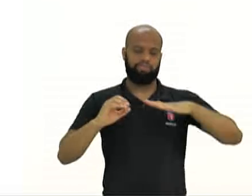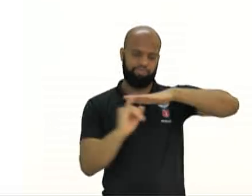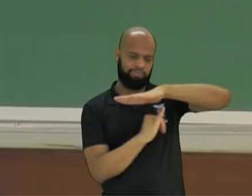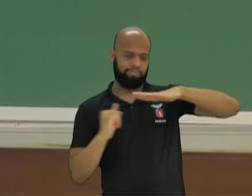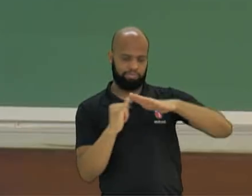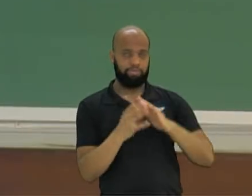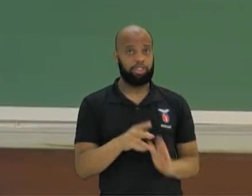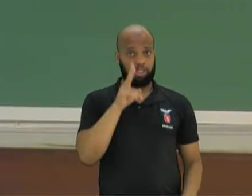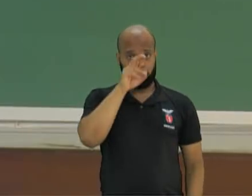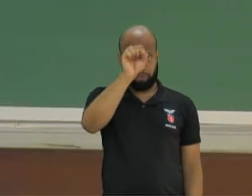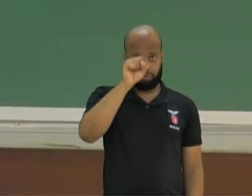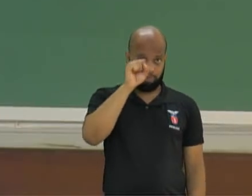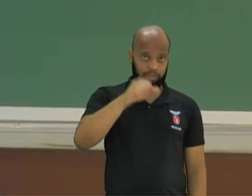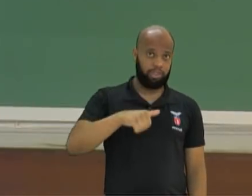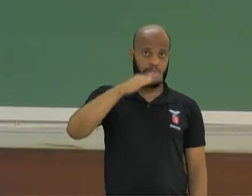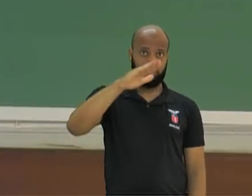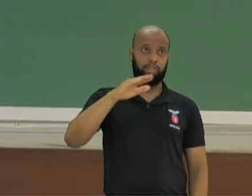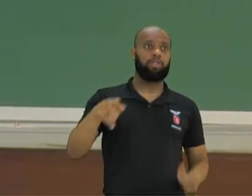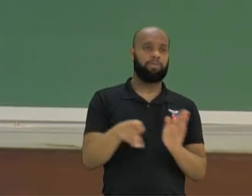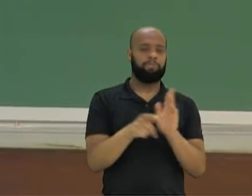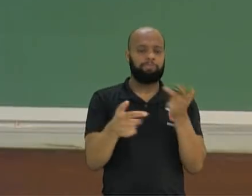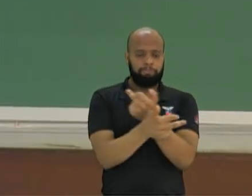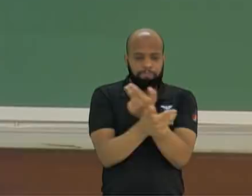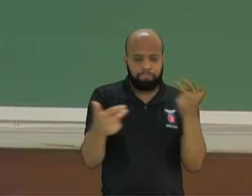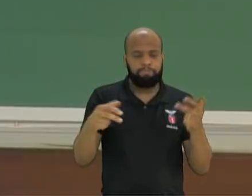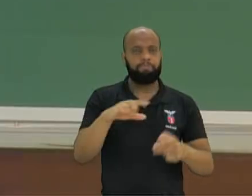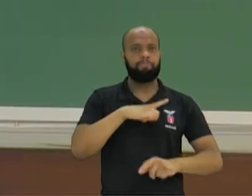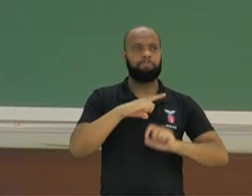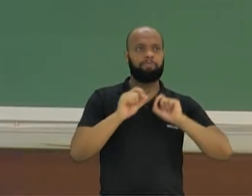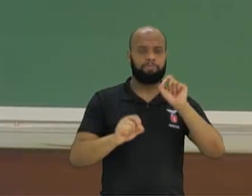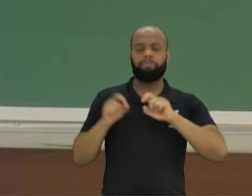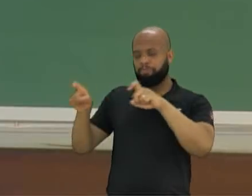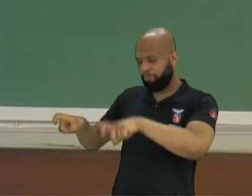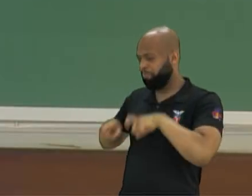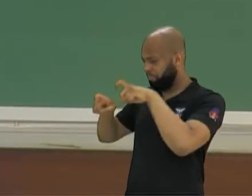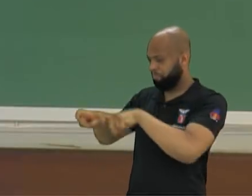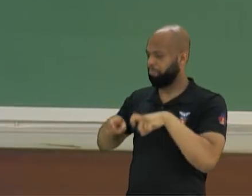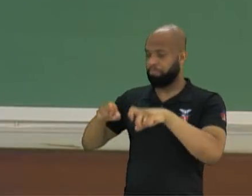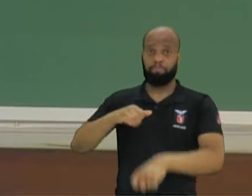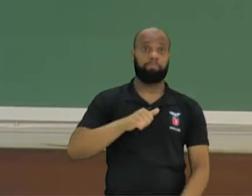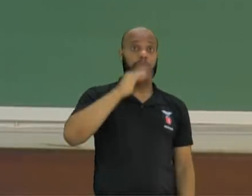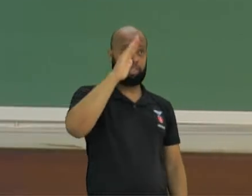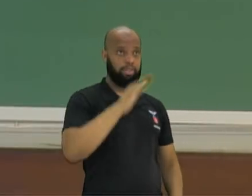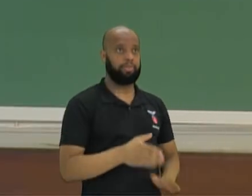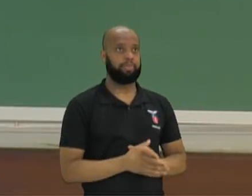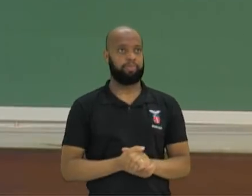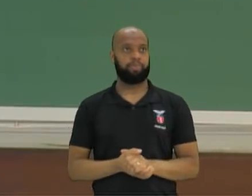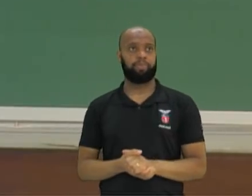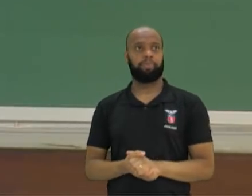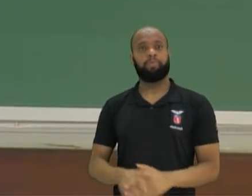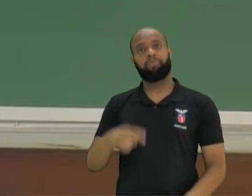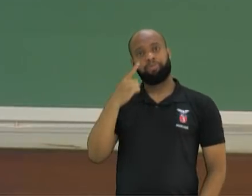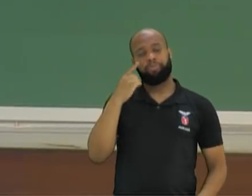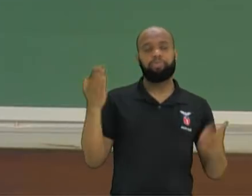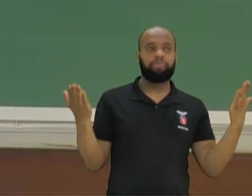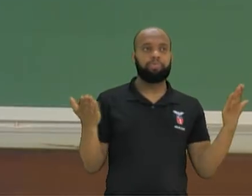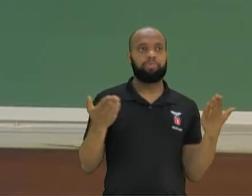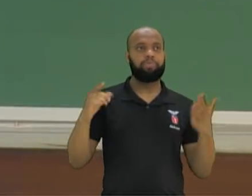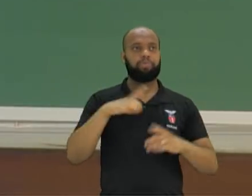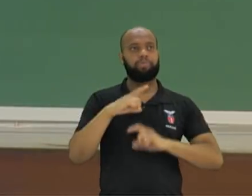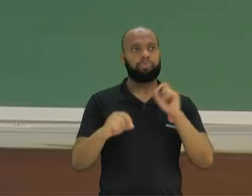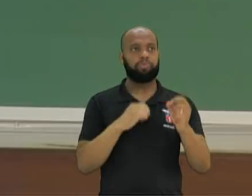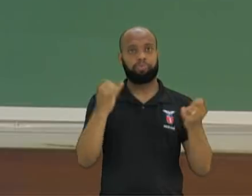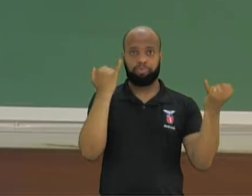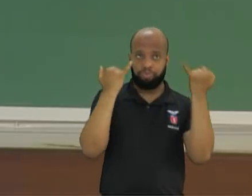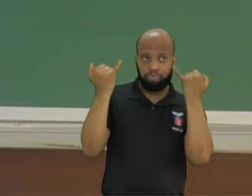A força lá está também nas atividades agrícolas. E aí, finalmente, vamos